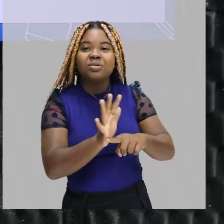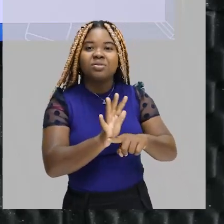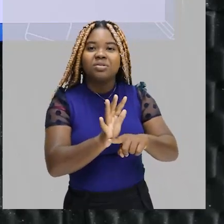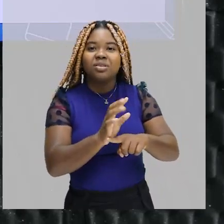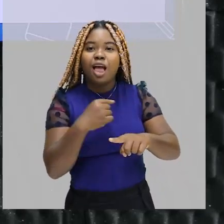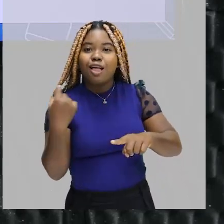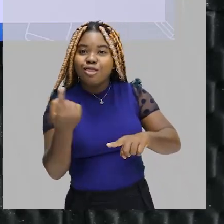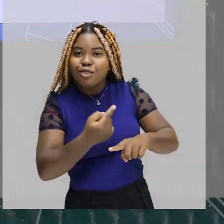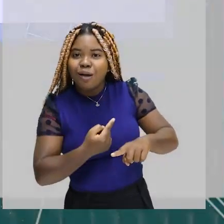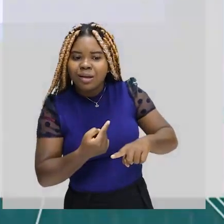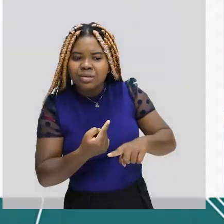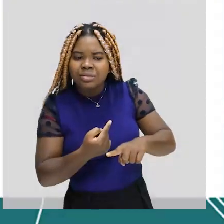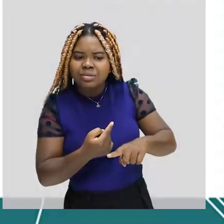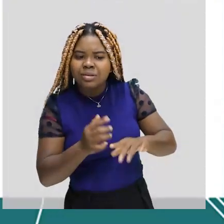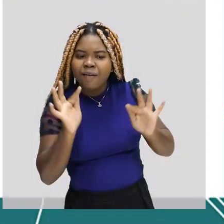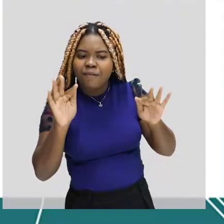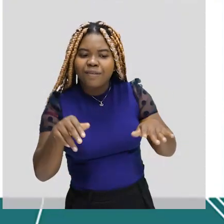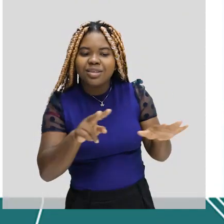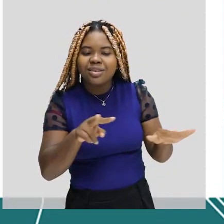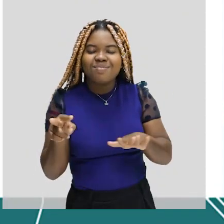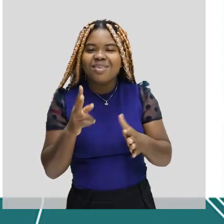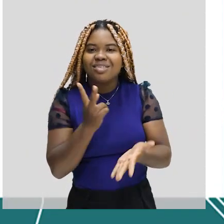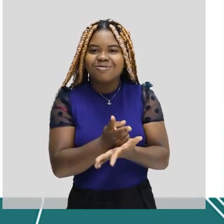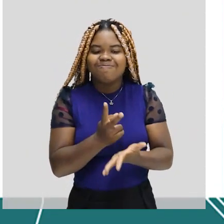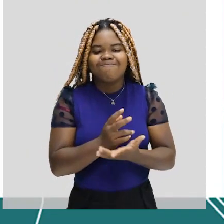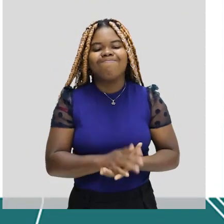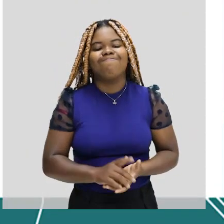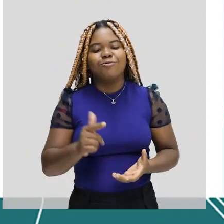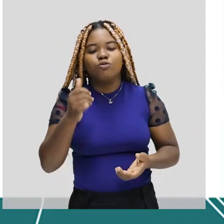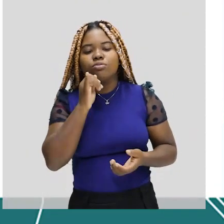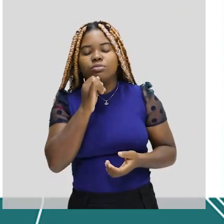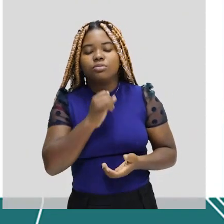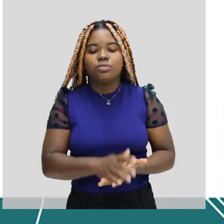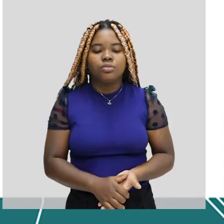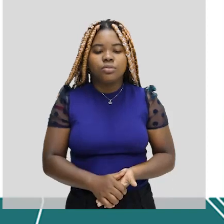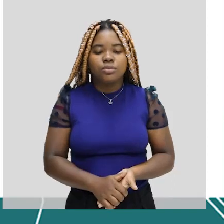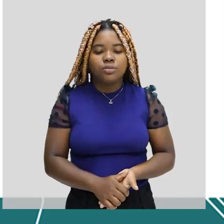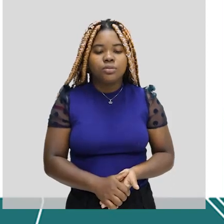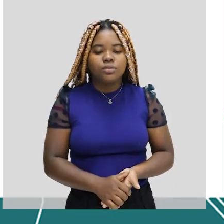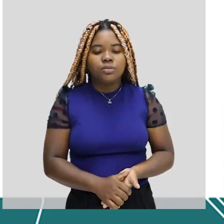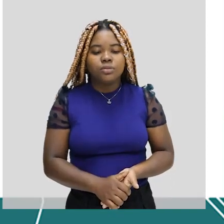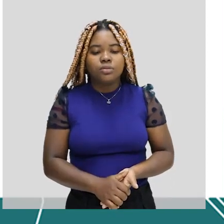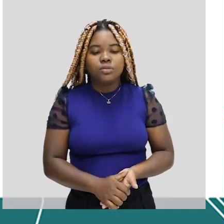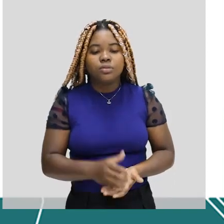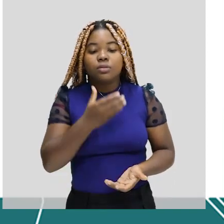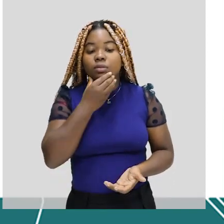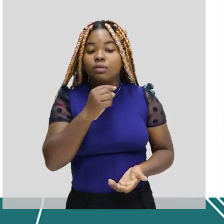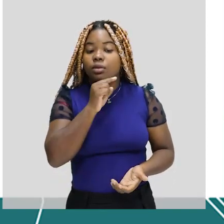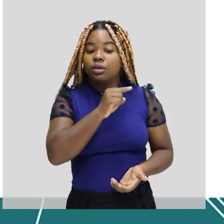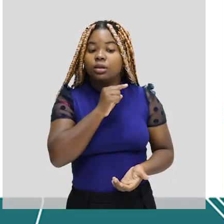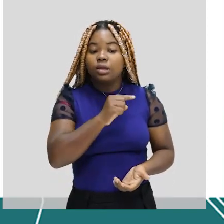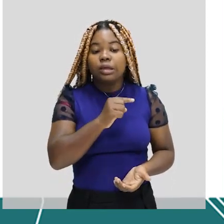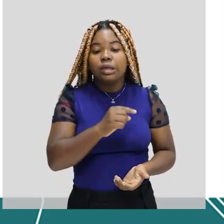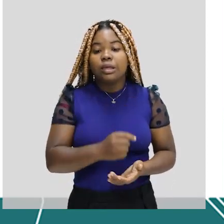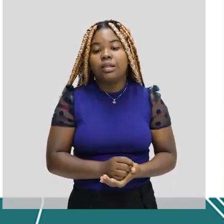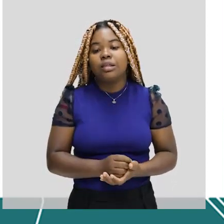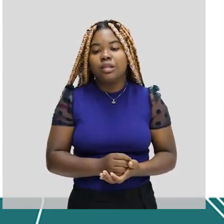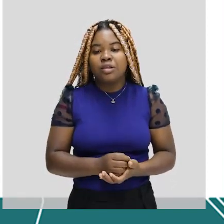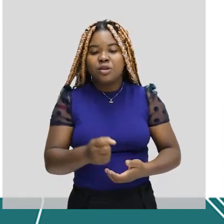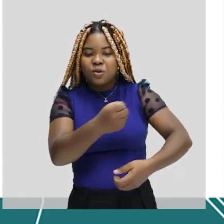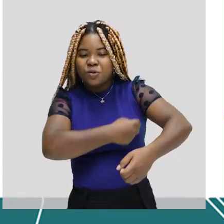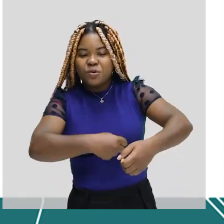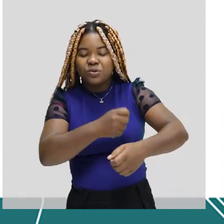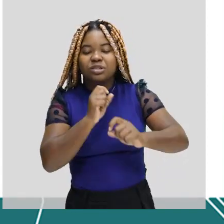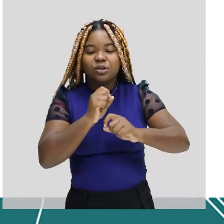semana. He often cooks pasta. Ele frequentemente cozinha macarrão.